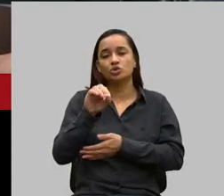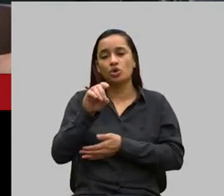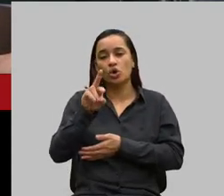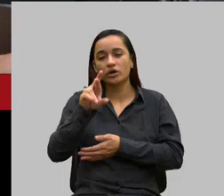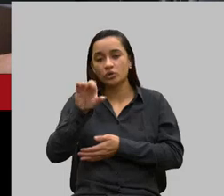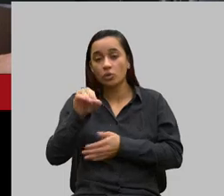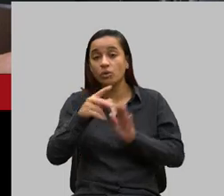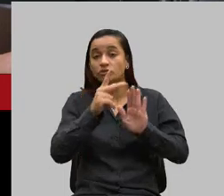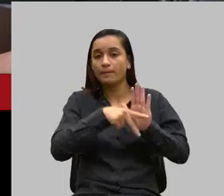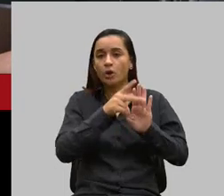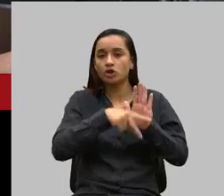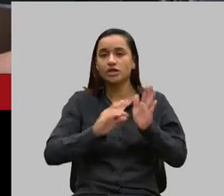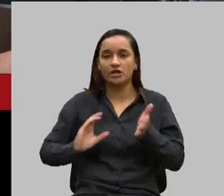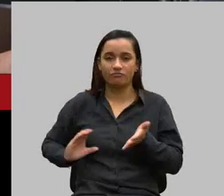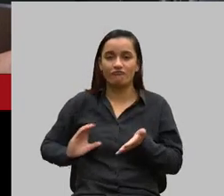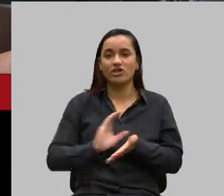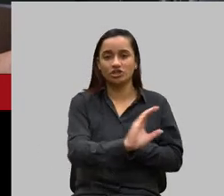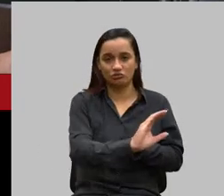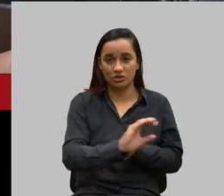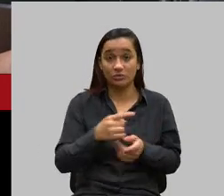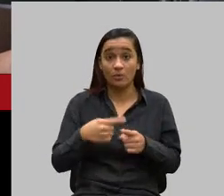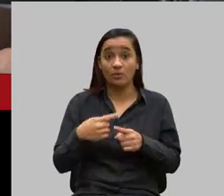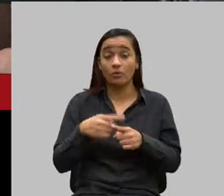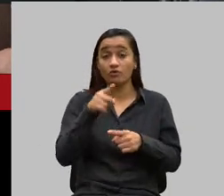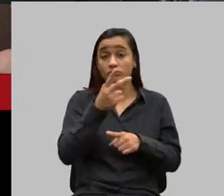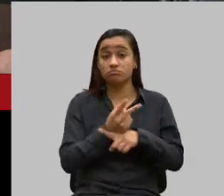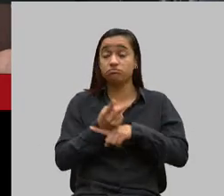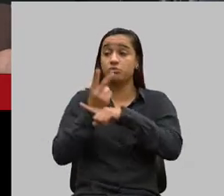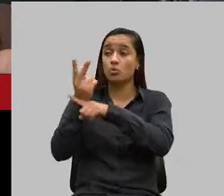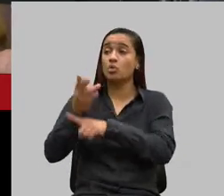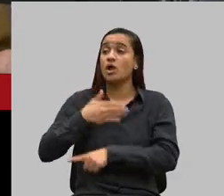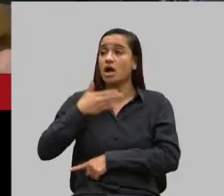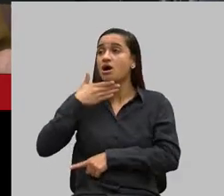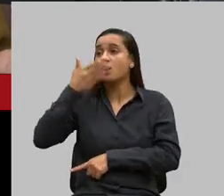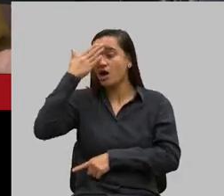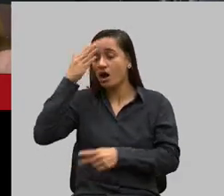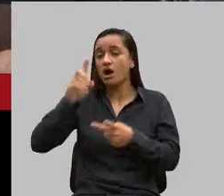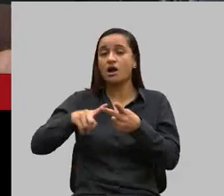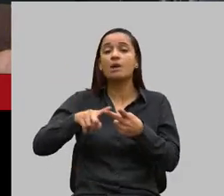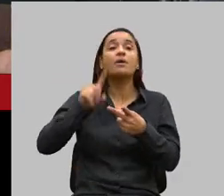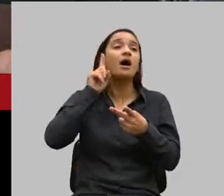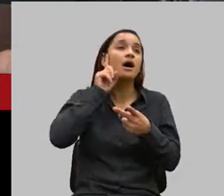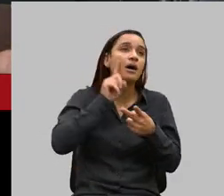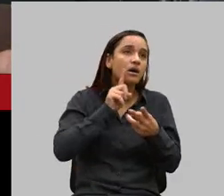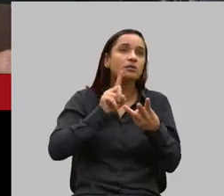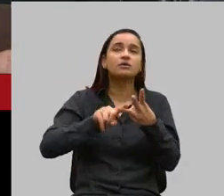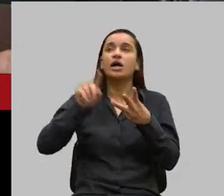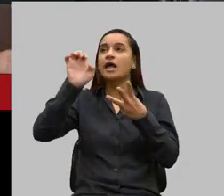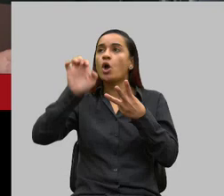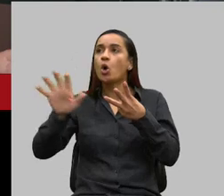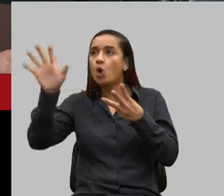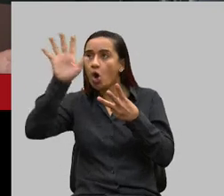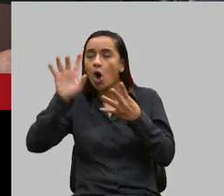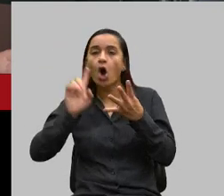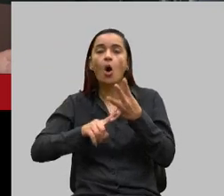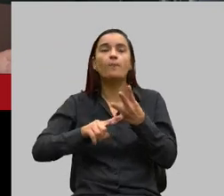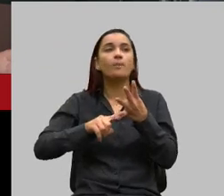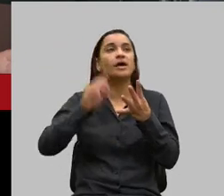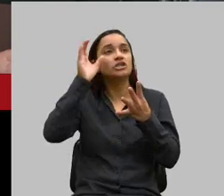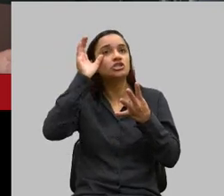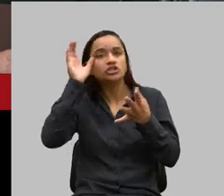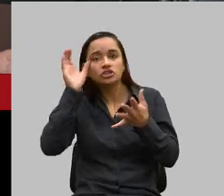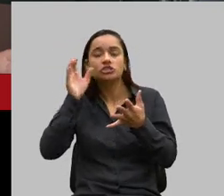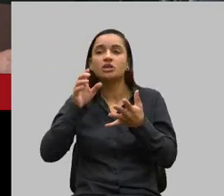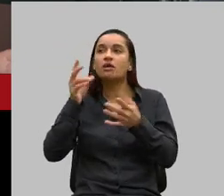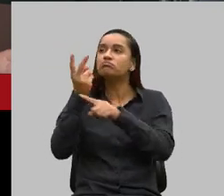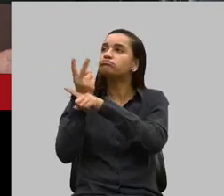árabe para um fundo europeu um fundo americano um fundo chinês e você leva lá